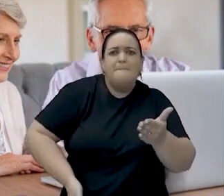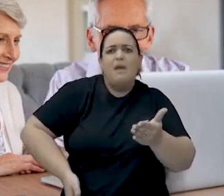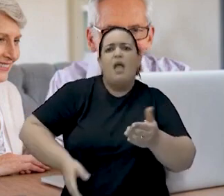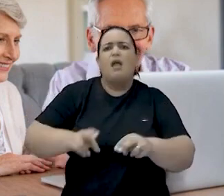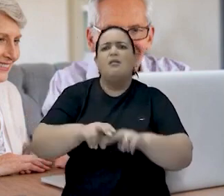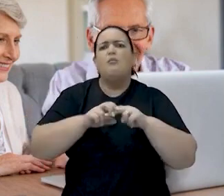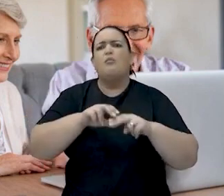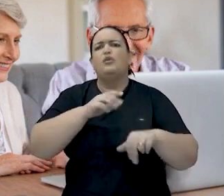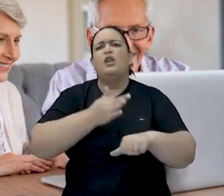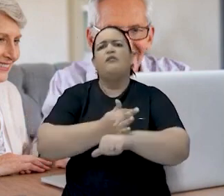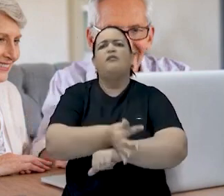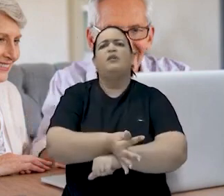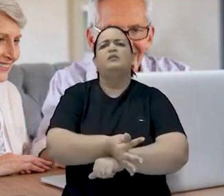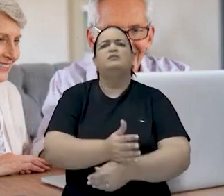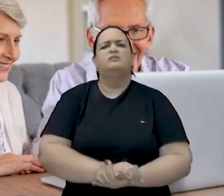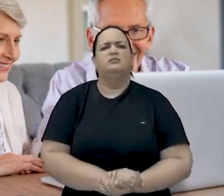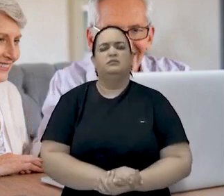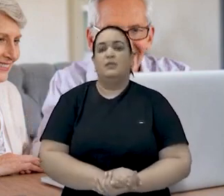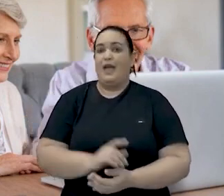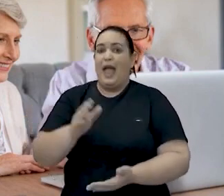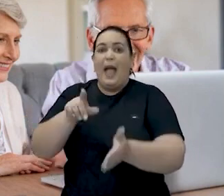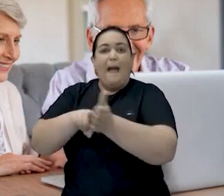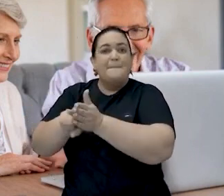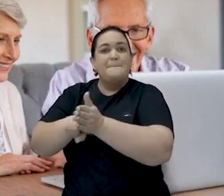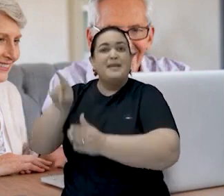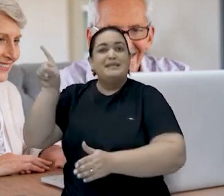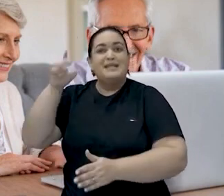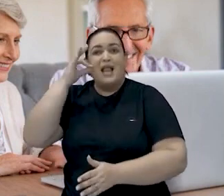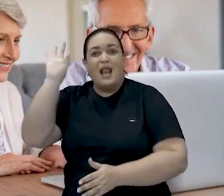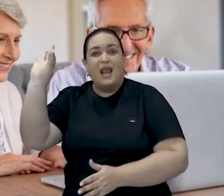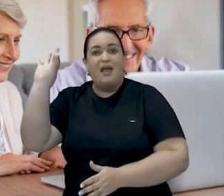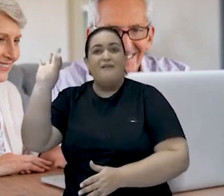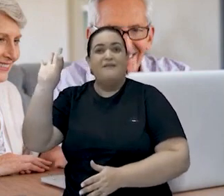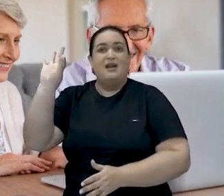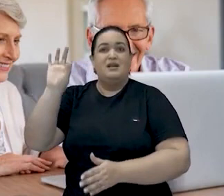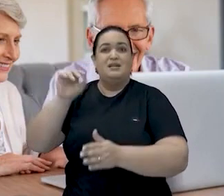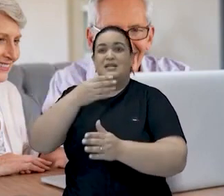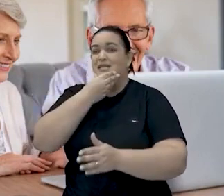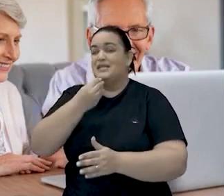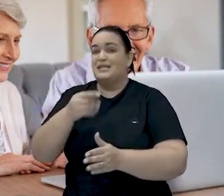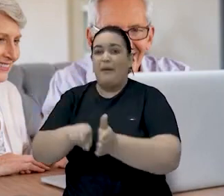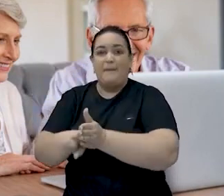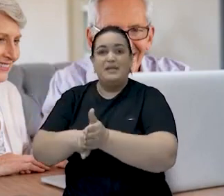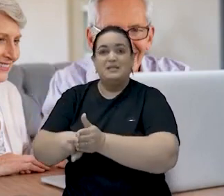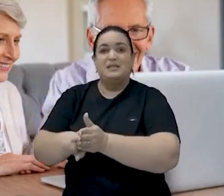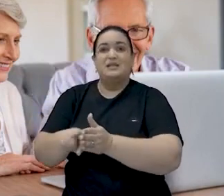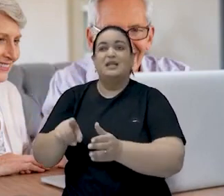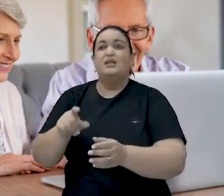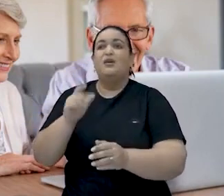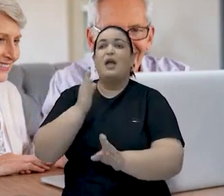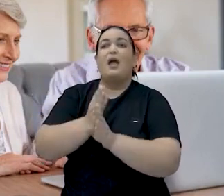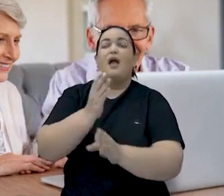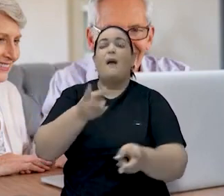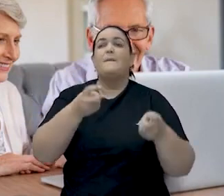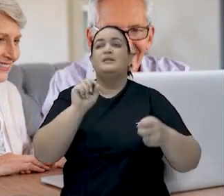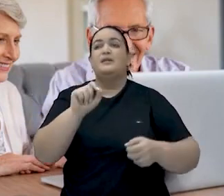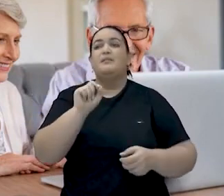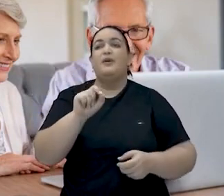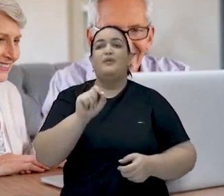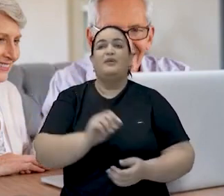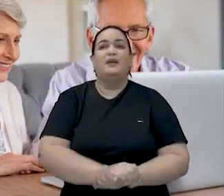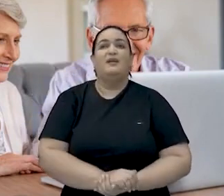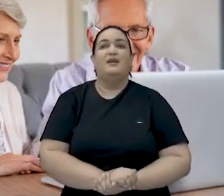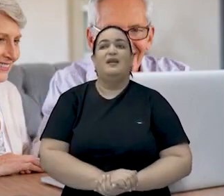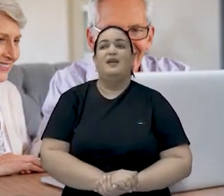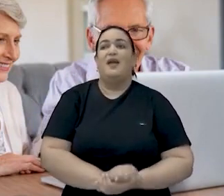Pesquisa Científica da França, os idosos têm uma tendência maior a propagar informações equivocadas,